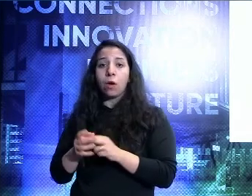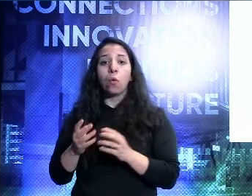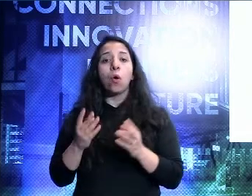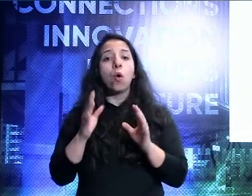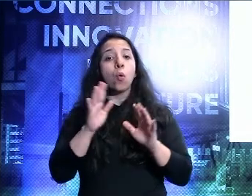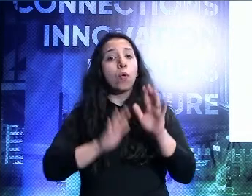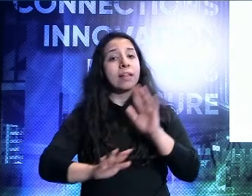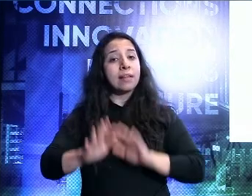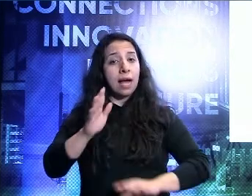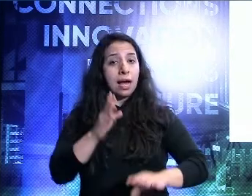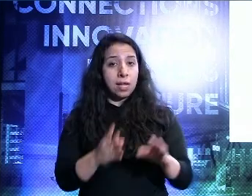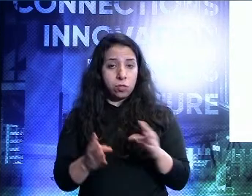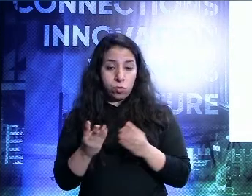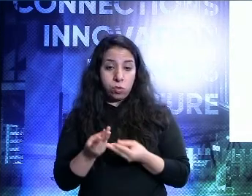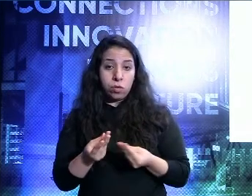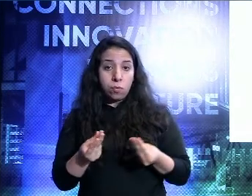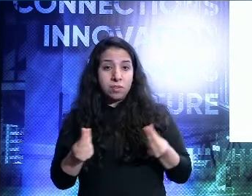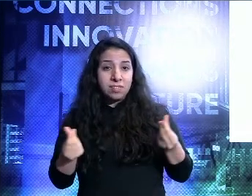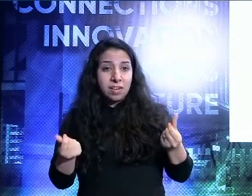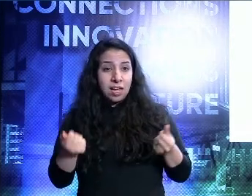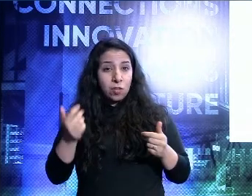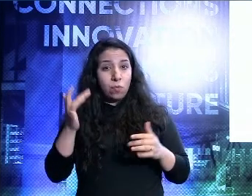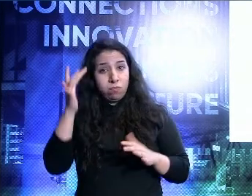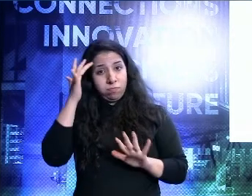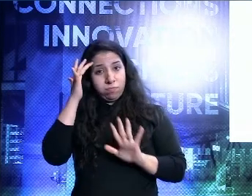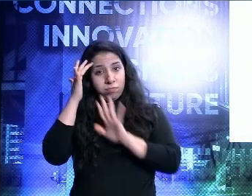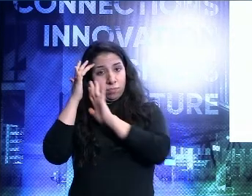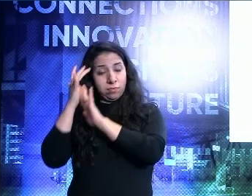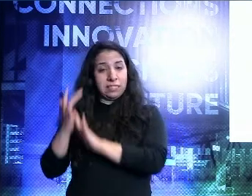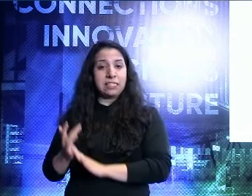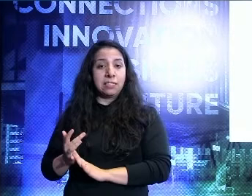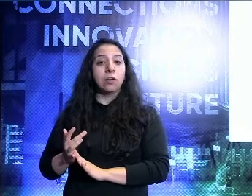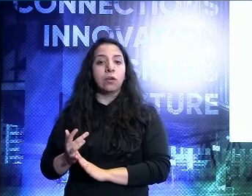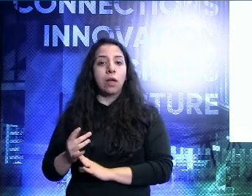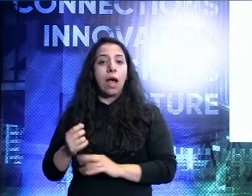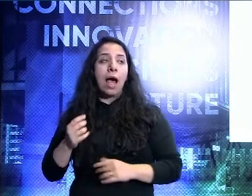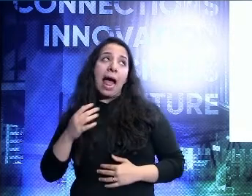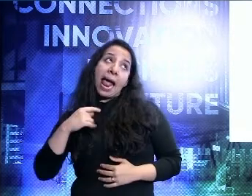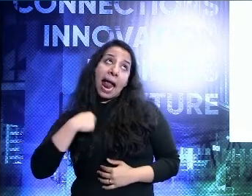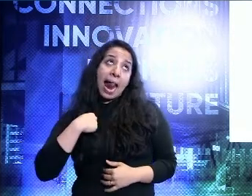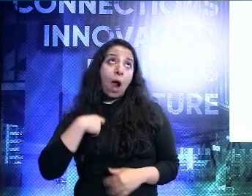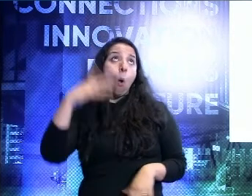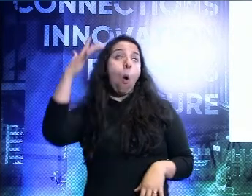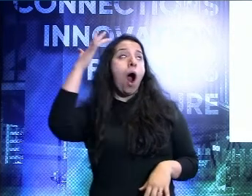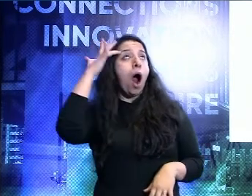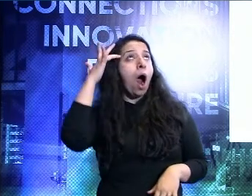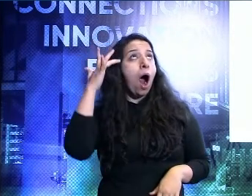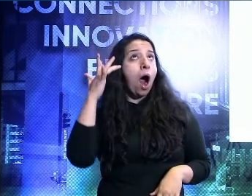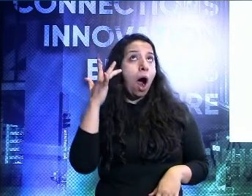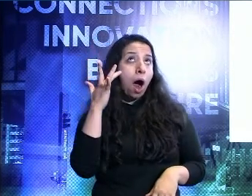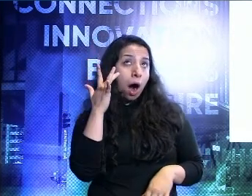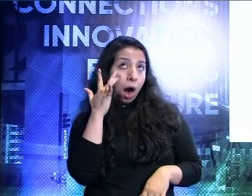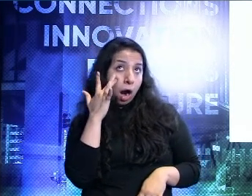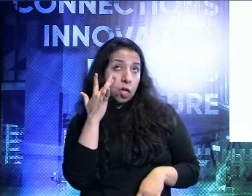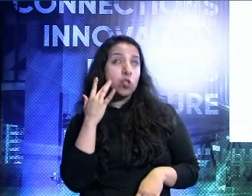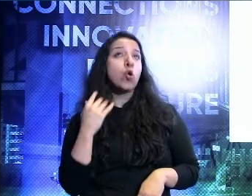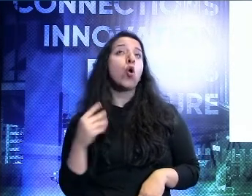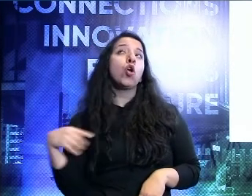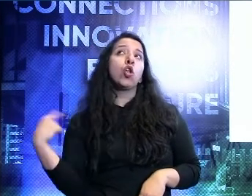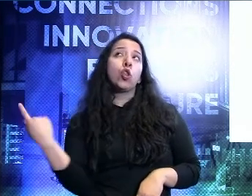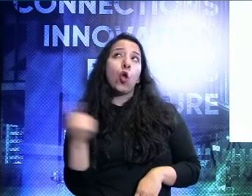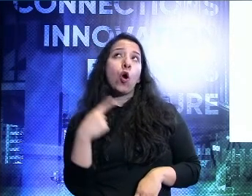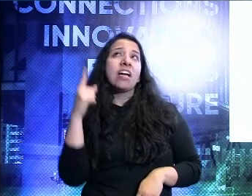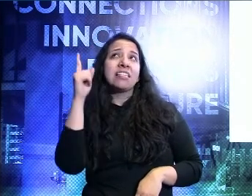maturidade. Ele tem que ser direto ao ponto. Você não pode dizer, olha, na minha visão, eu acho que a gente está no nível 3 de maturidade. Não,